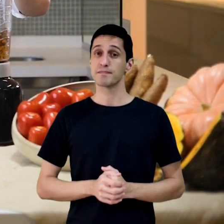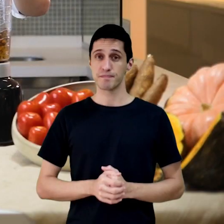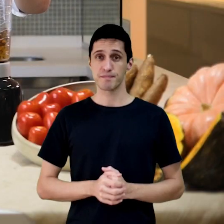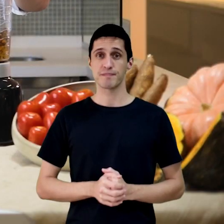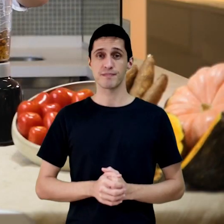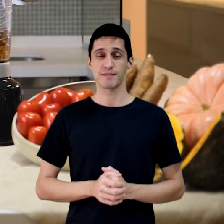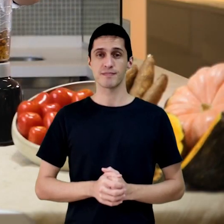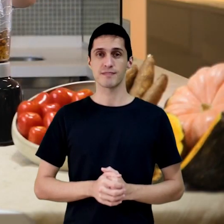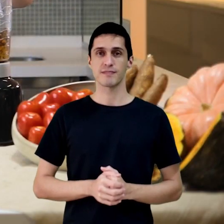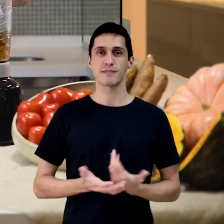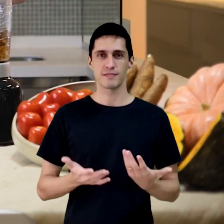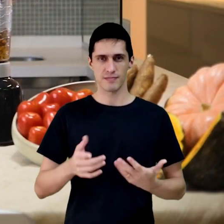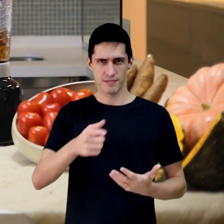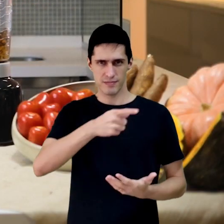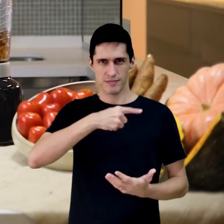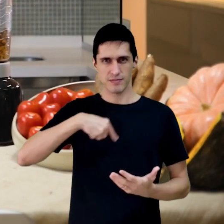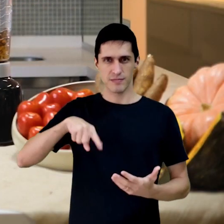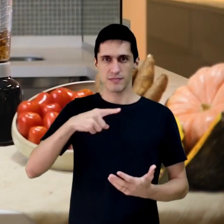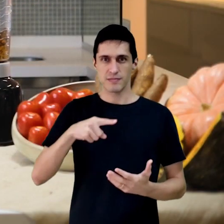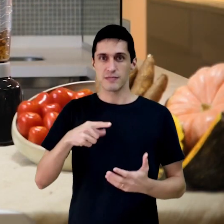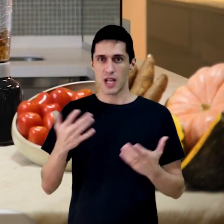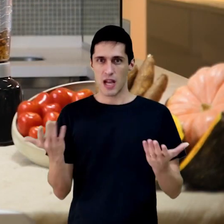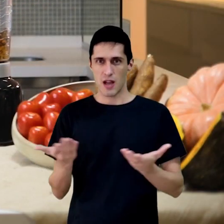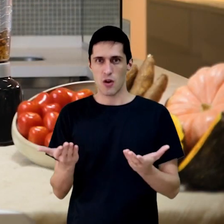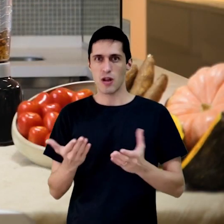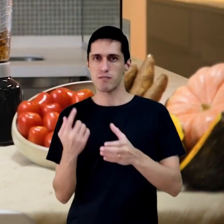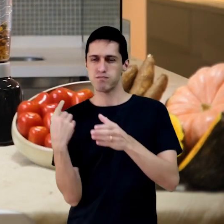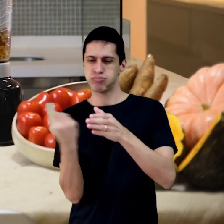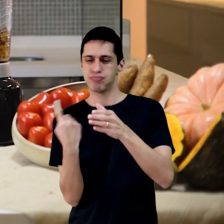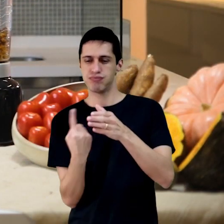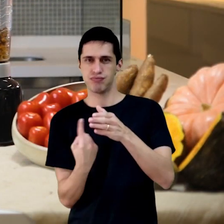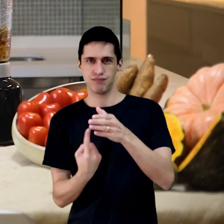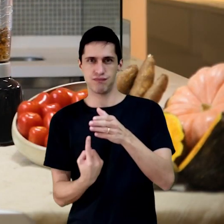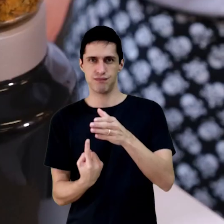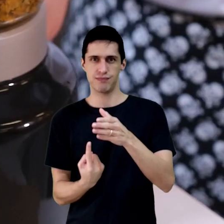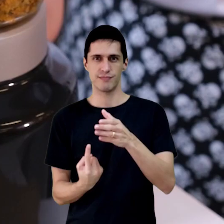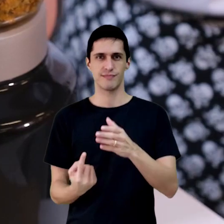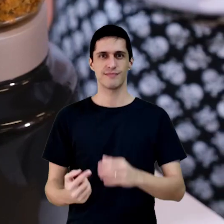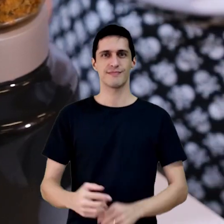Bom, vamos levar para o liquidificador.